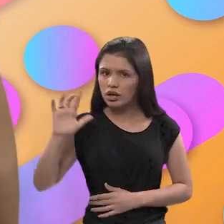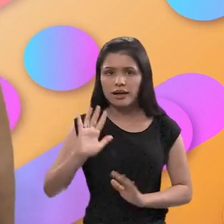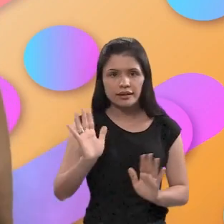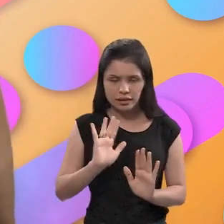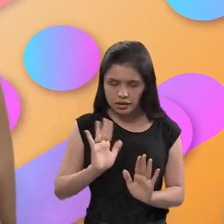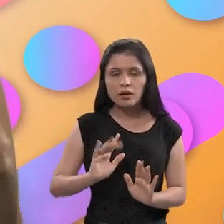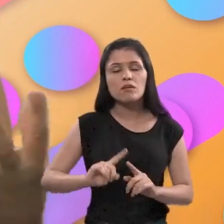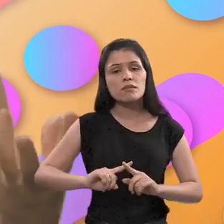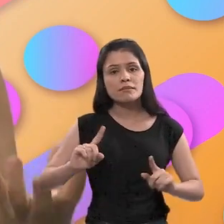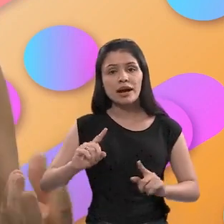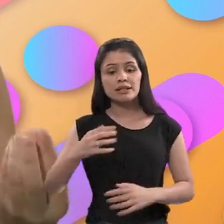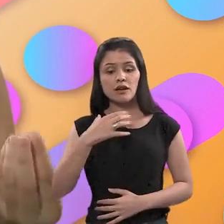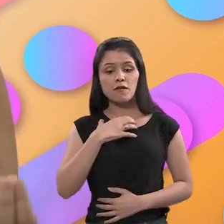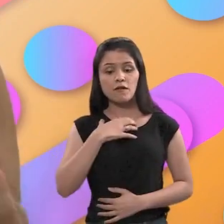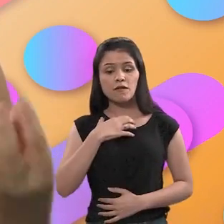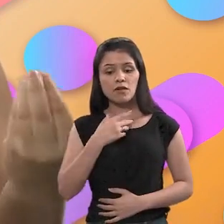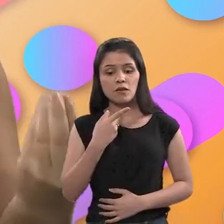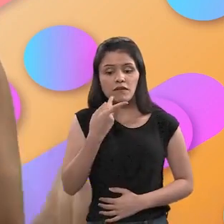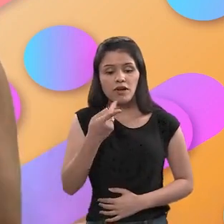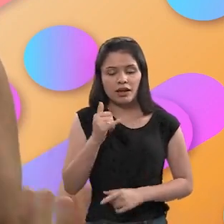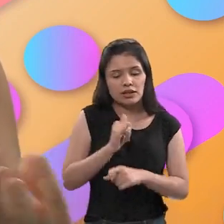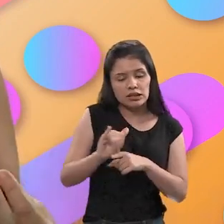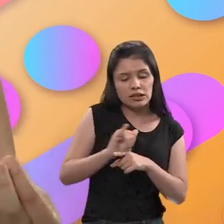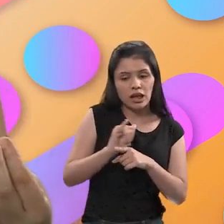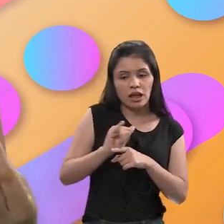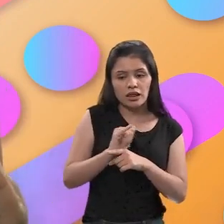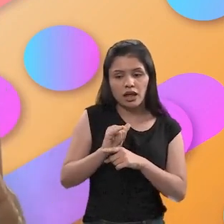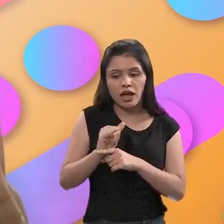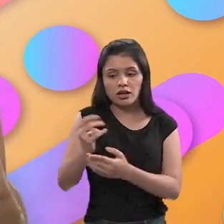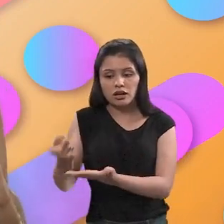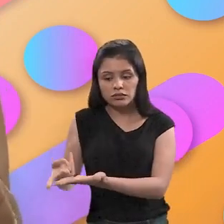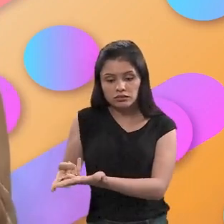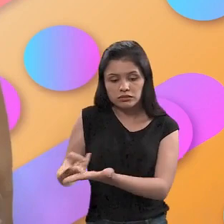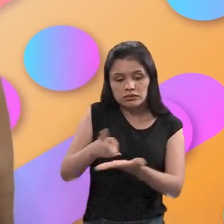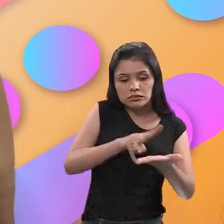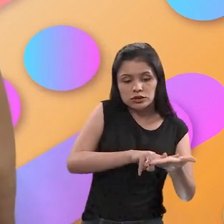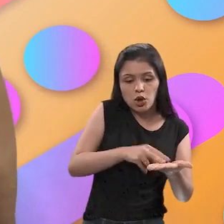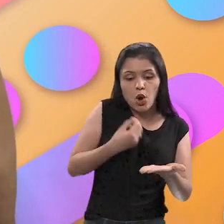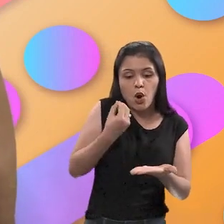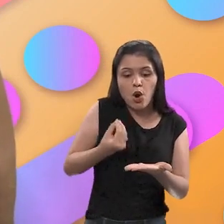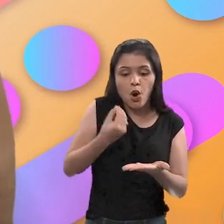modo que ele escolhe fazer a transição entre a língua-fonte e a língua-alvo,